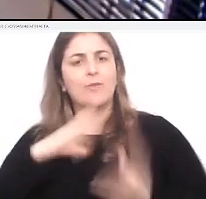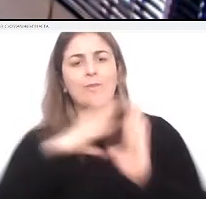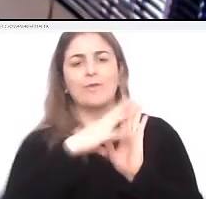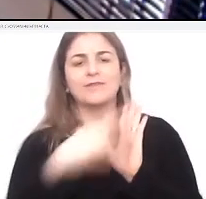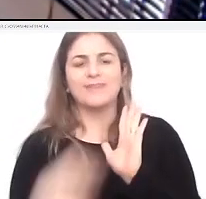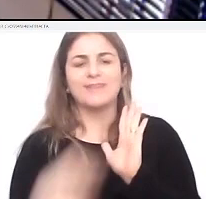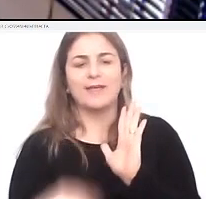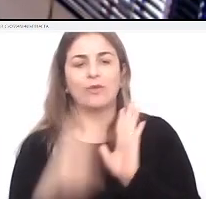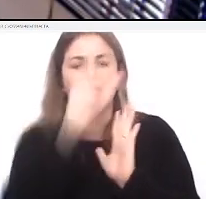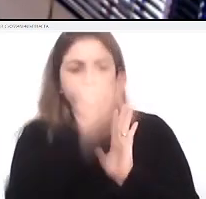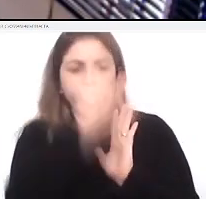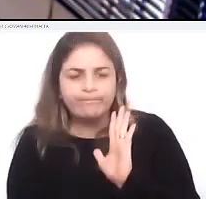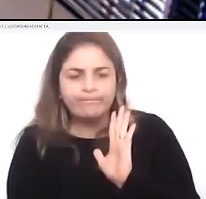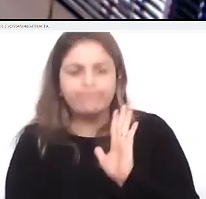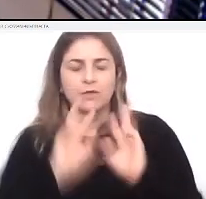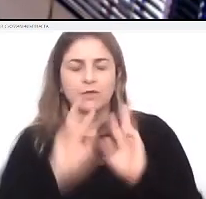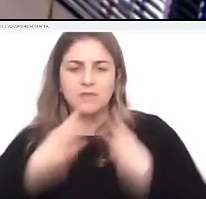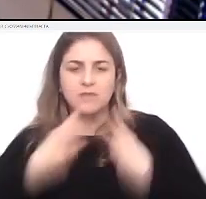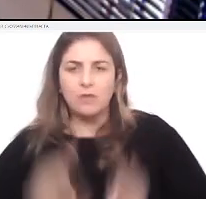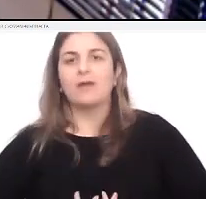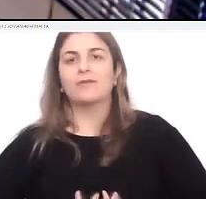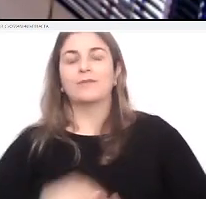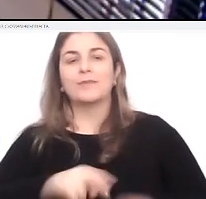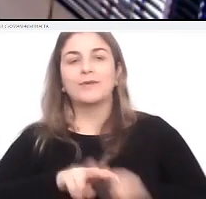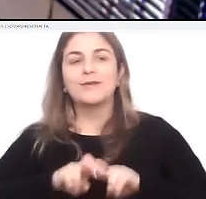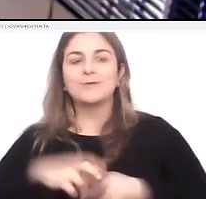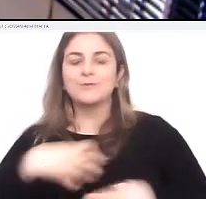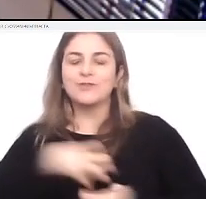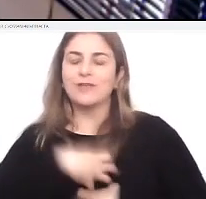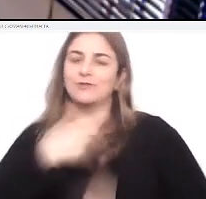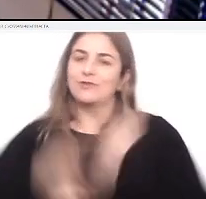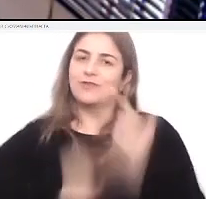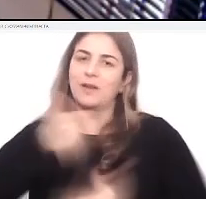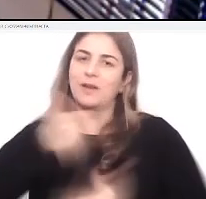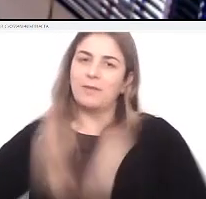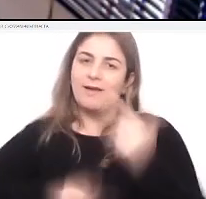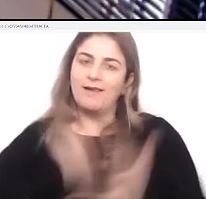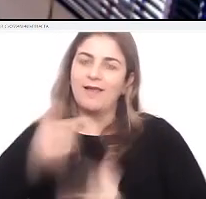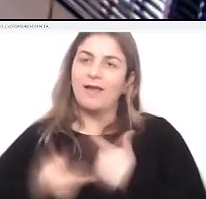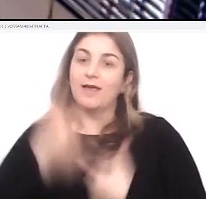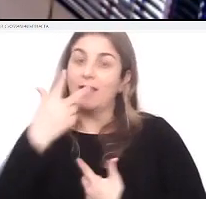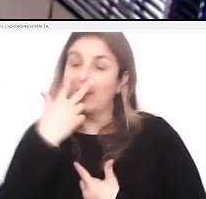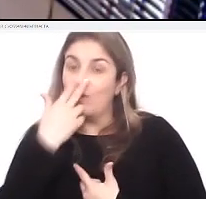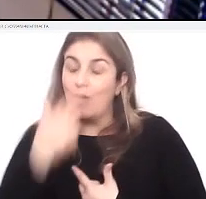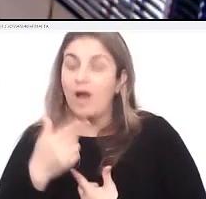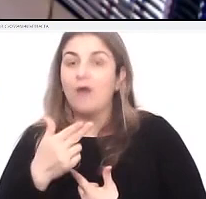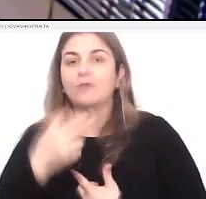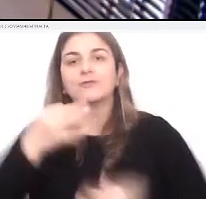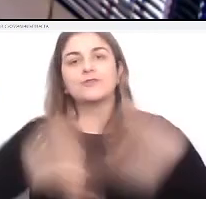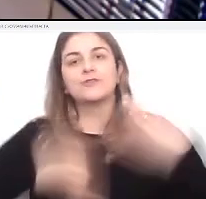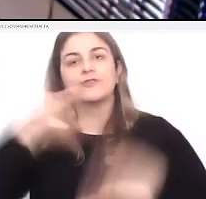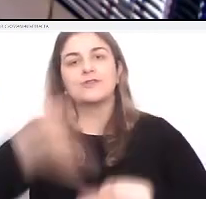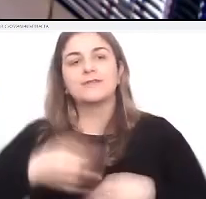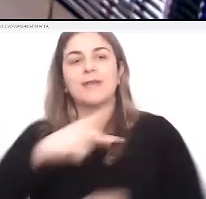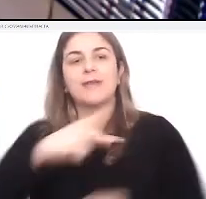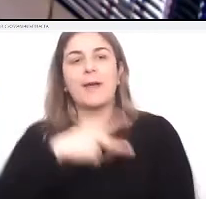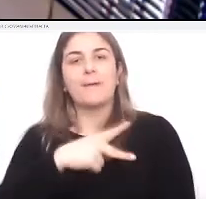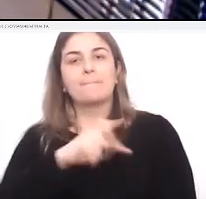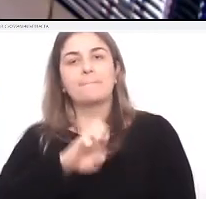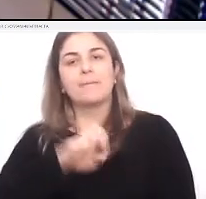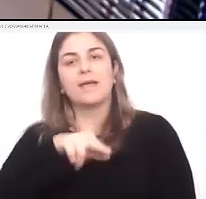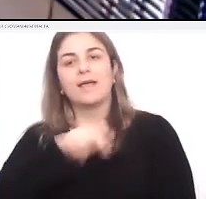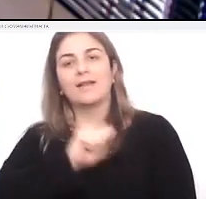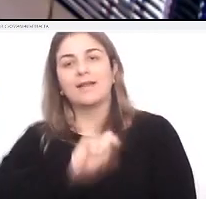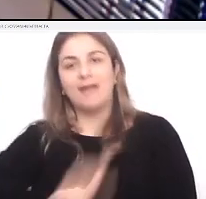quando nós trabalhamos nessa dimensão do humano, mais do que nunca o direito penal é um direito do humano, já dizia o Carnelucci, é o direito do